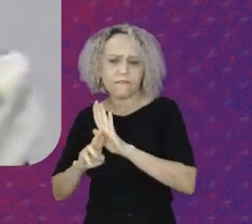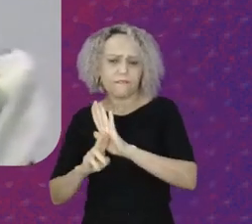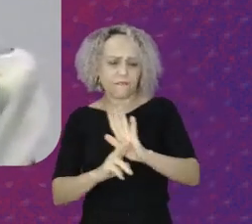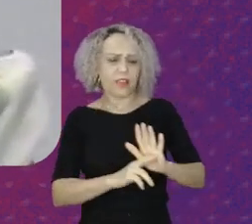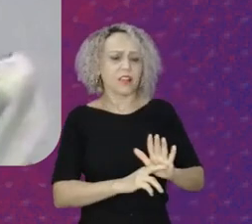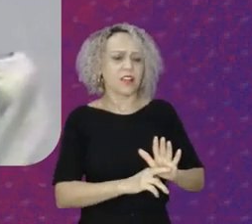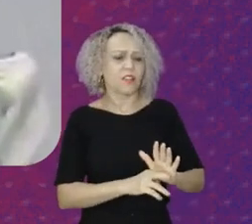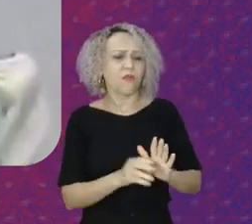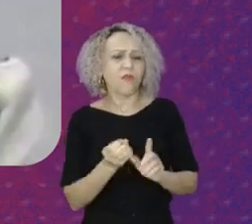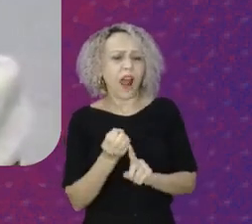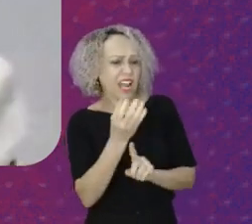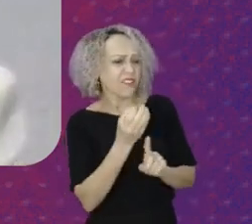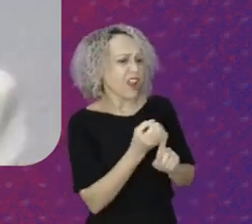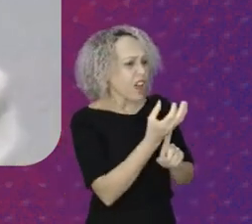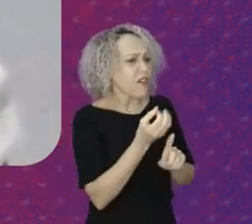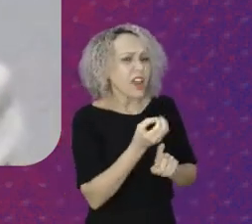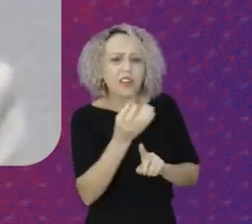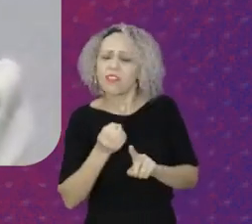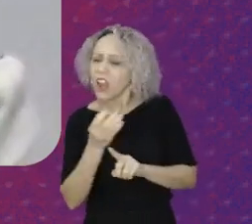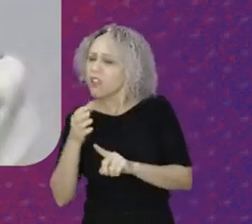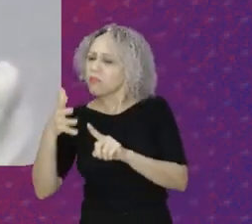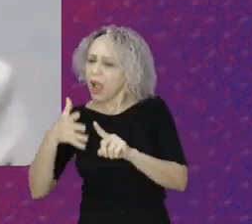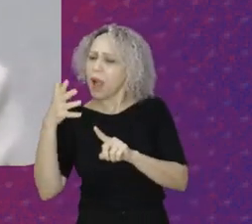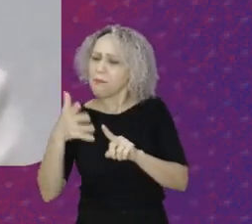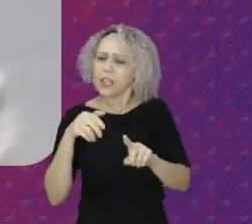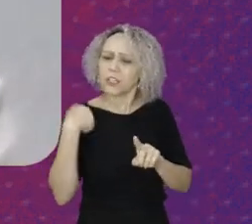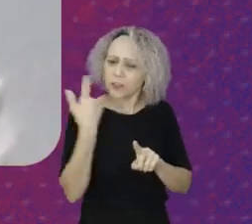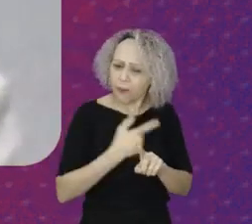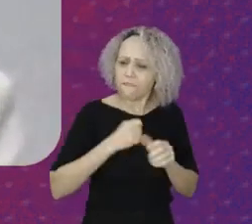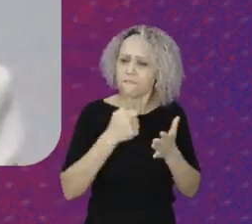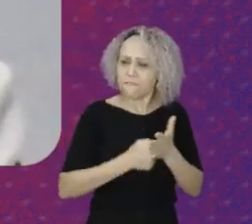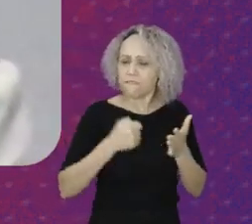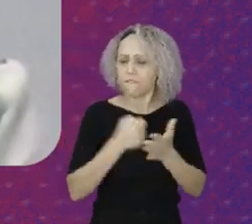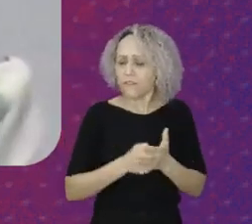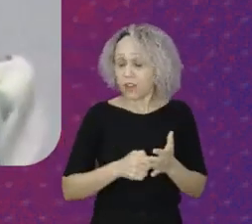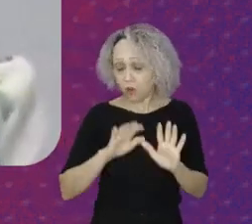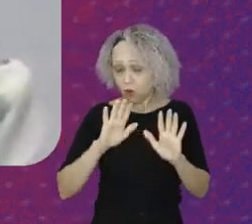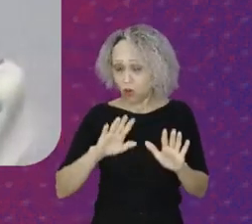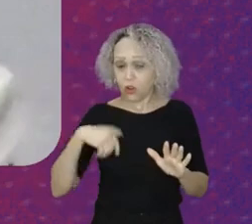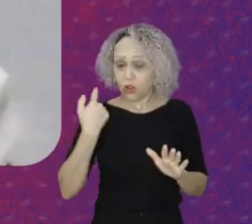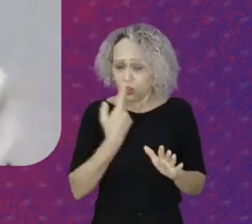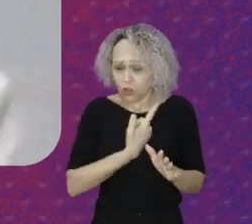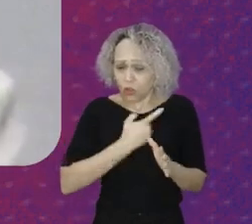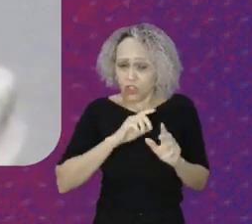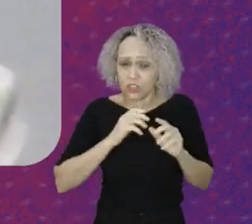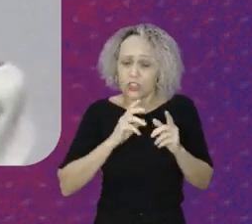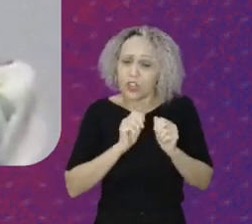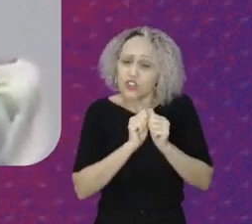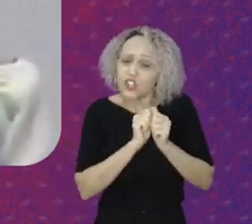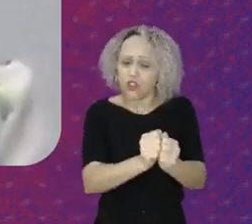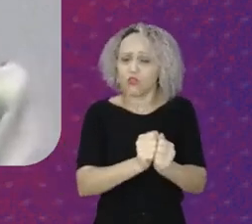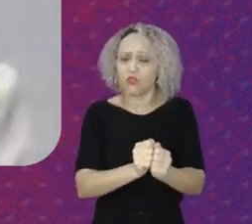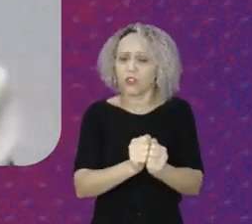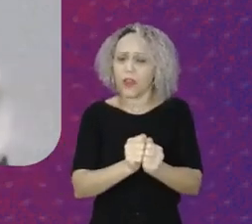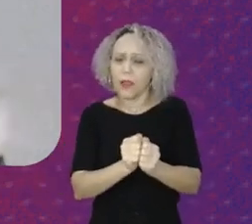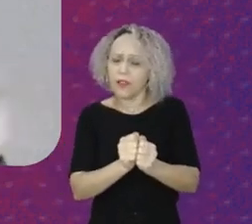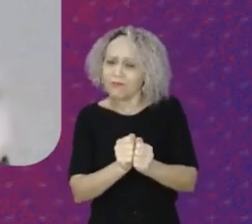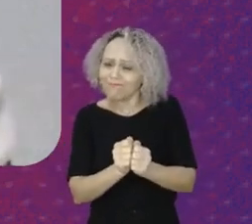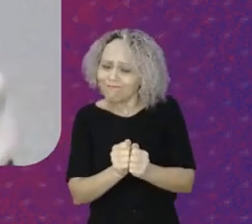muito importante afirmar que as nossas vozes juntas significam nossas bandeiras juntas, nossas pautas